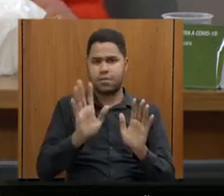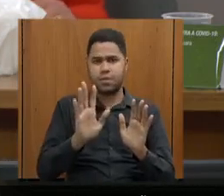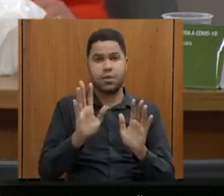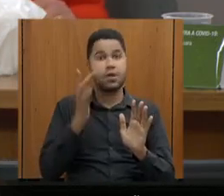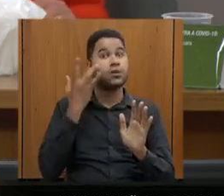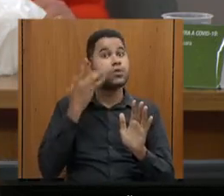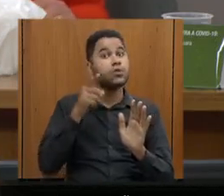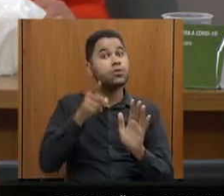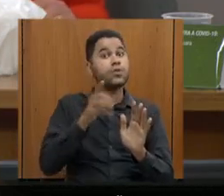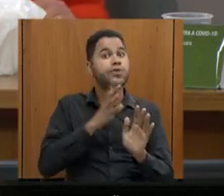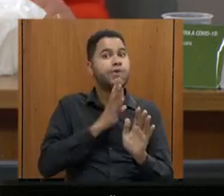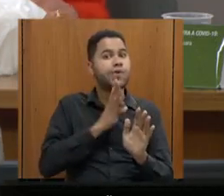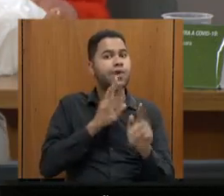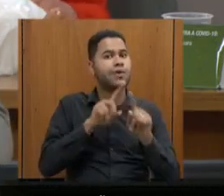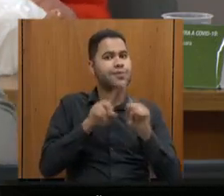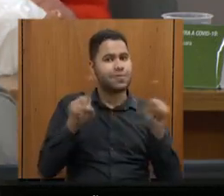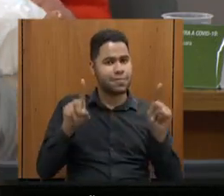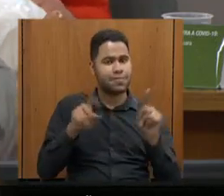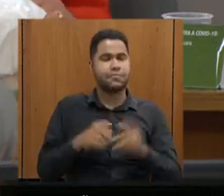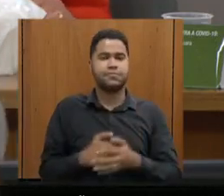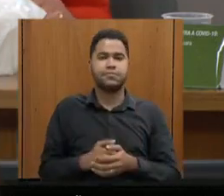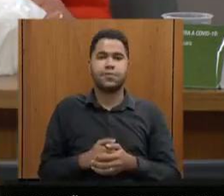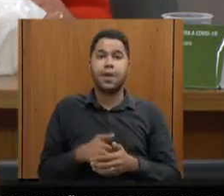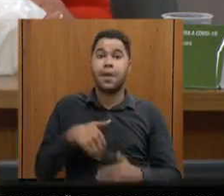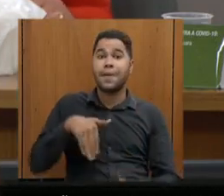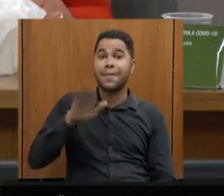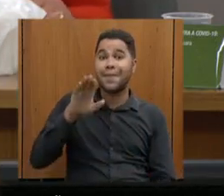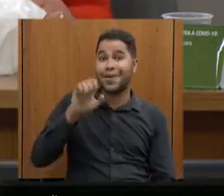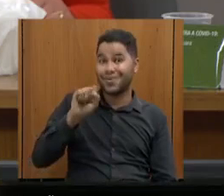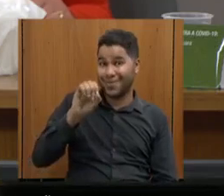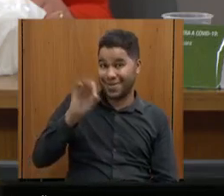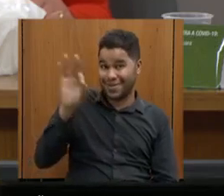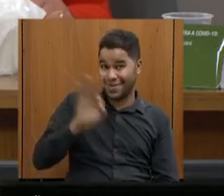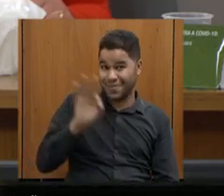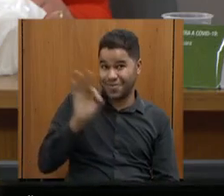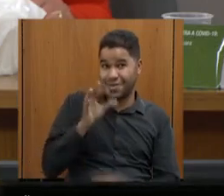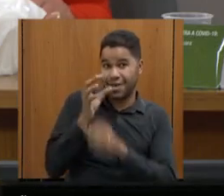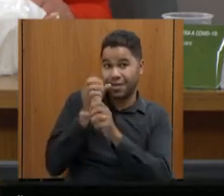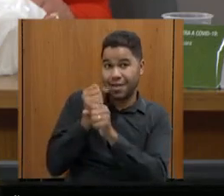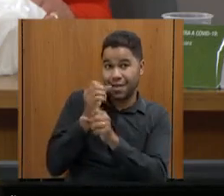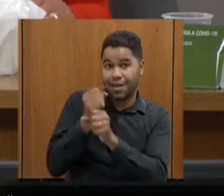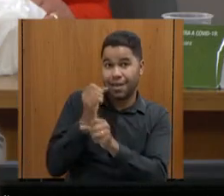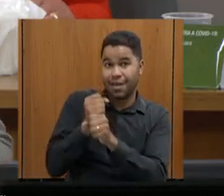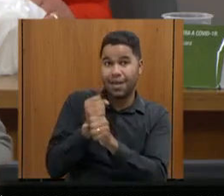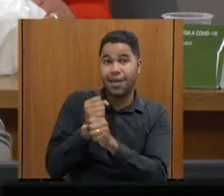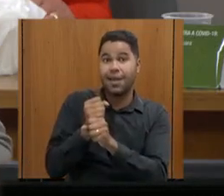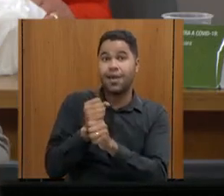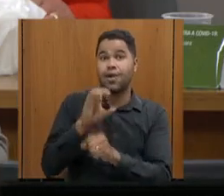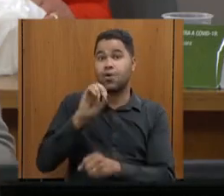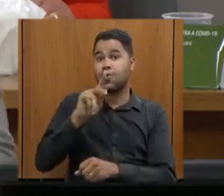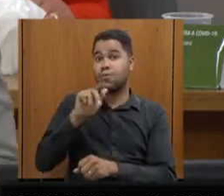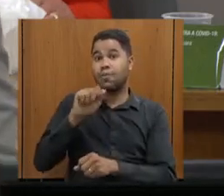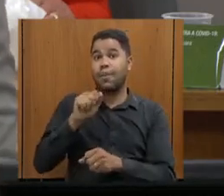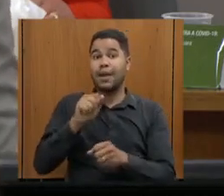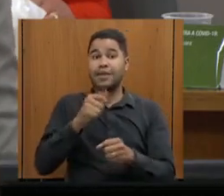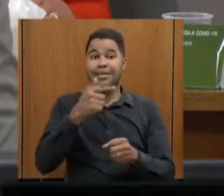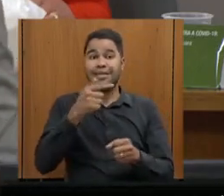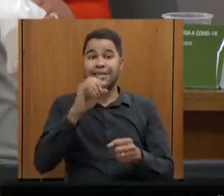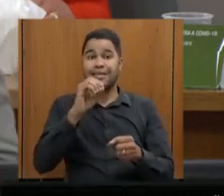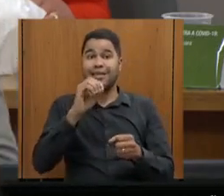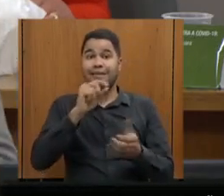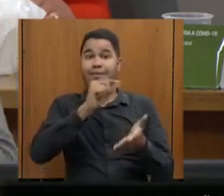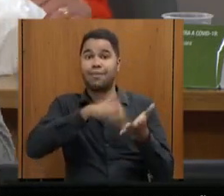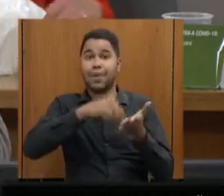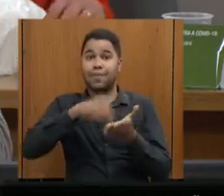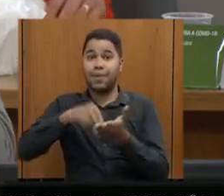se você sabe mas mais oitenta por cento do faturamento da Copasa está na mão de 70 contratos dos